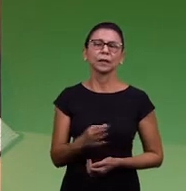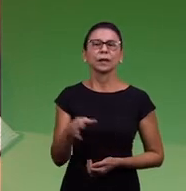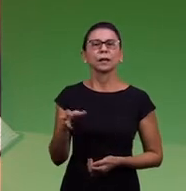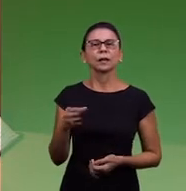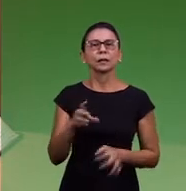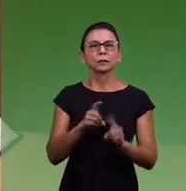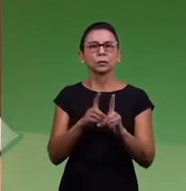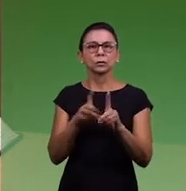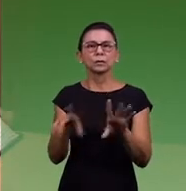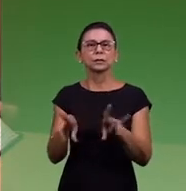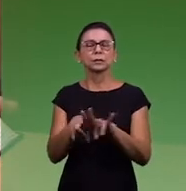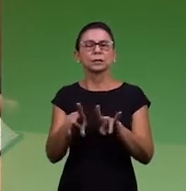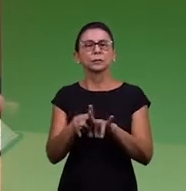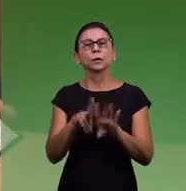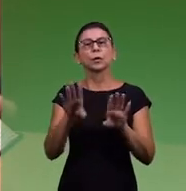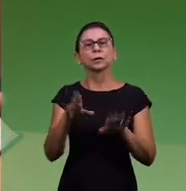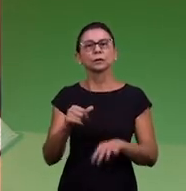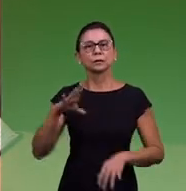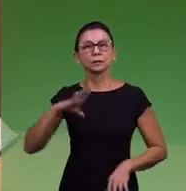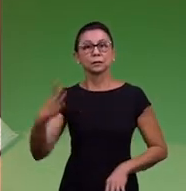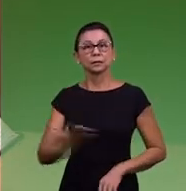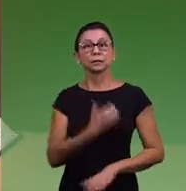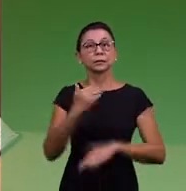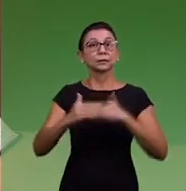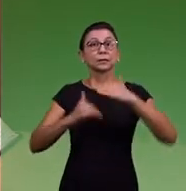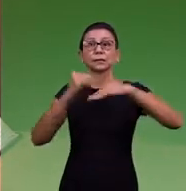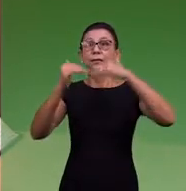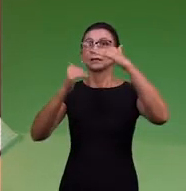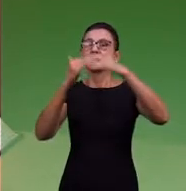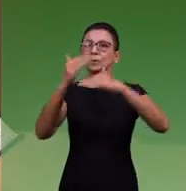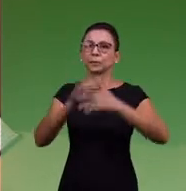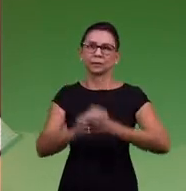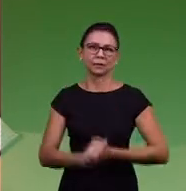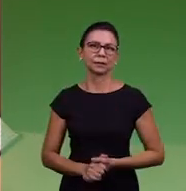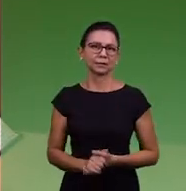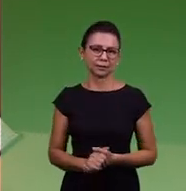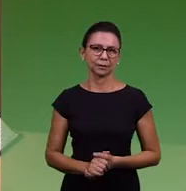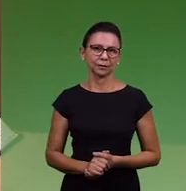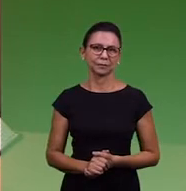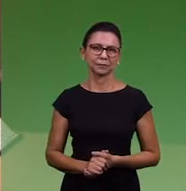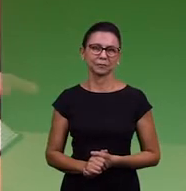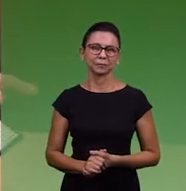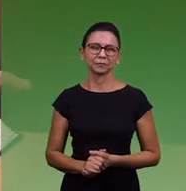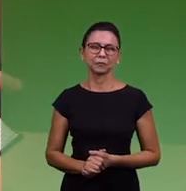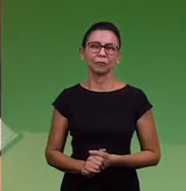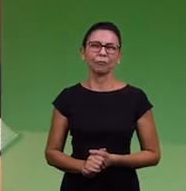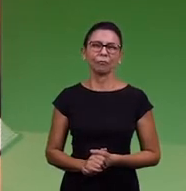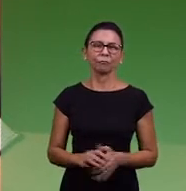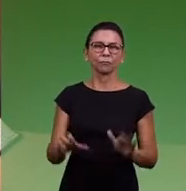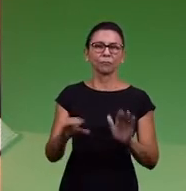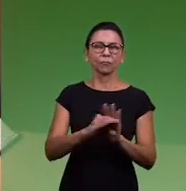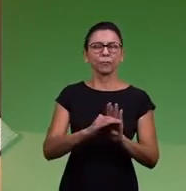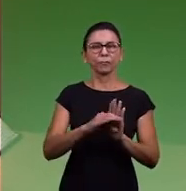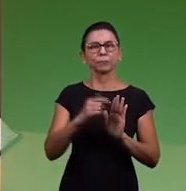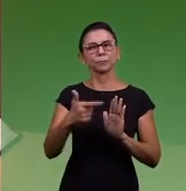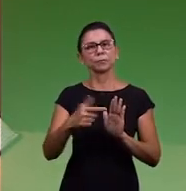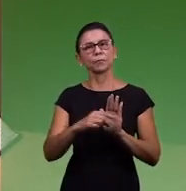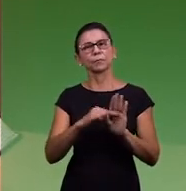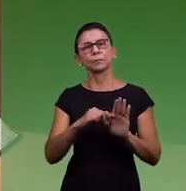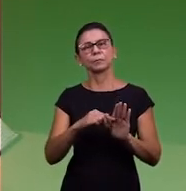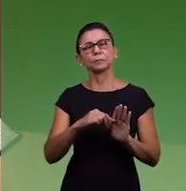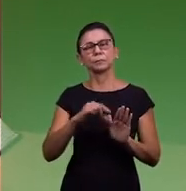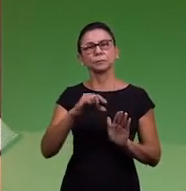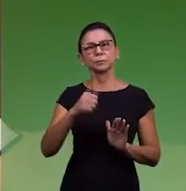sobre o livro, salvação dinâmica, olha que coisa extraordinária, porque salvação não é estática, salvação é dinâmica. O capítulo 2,